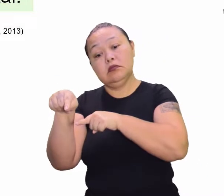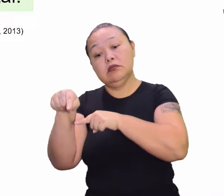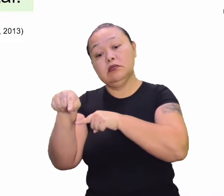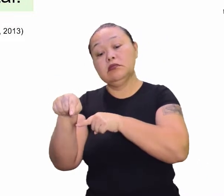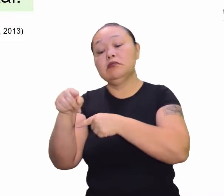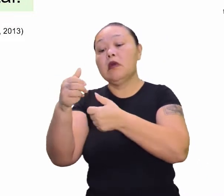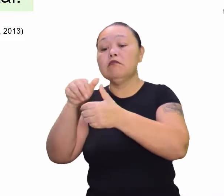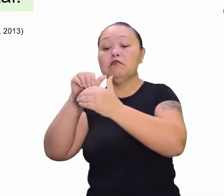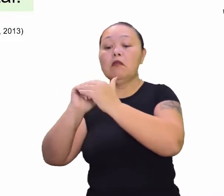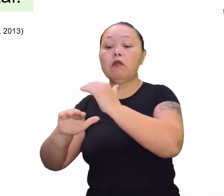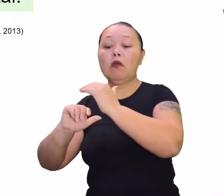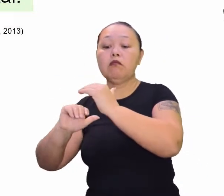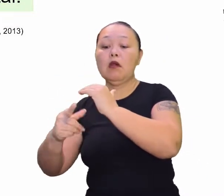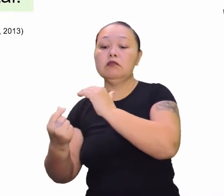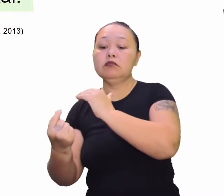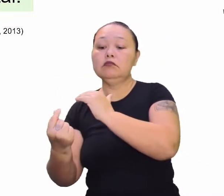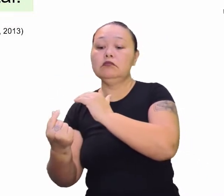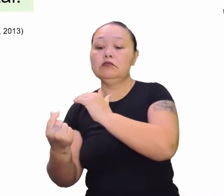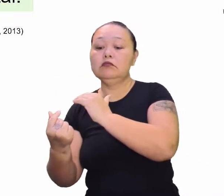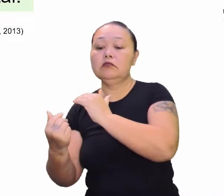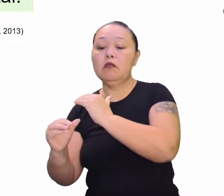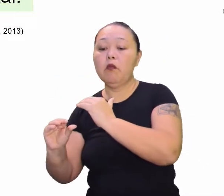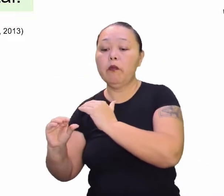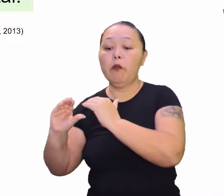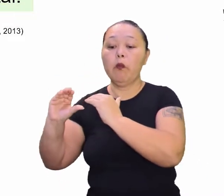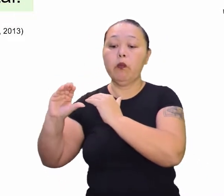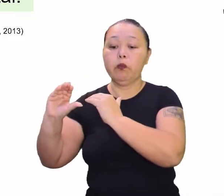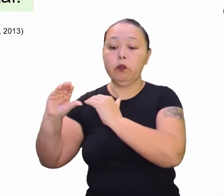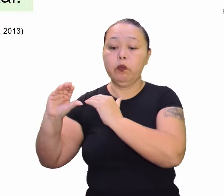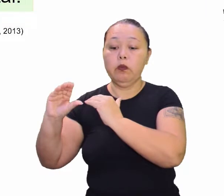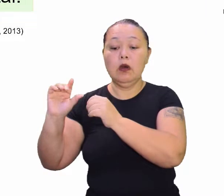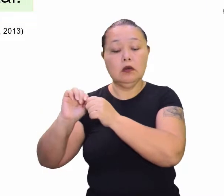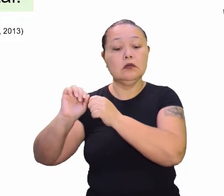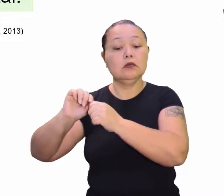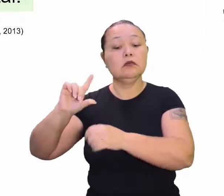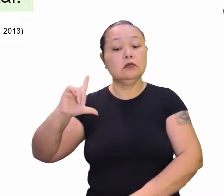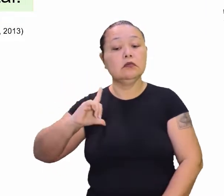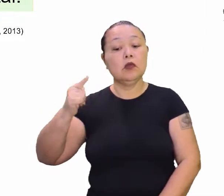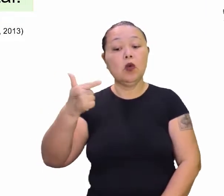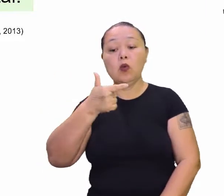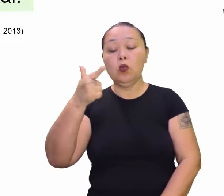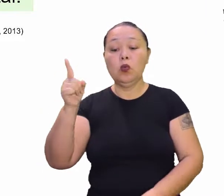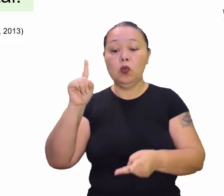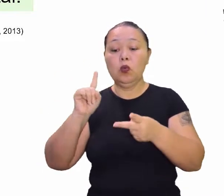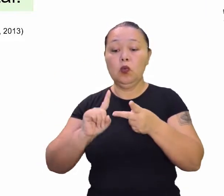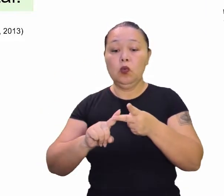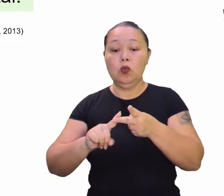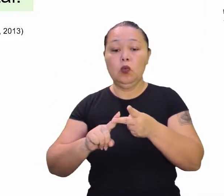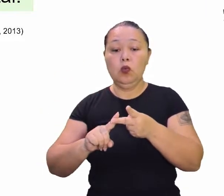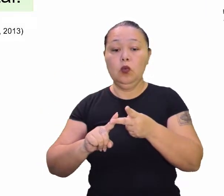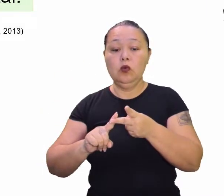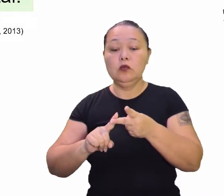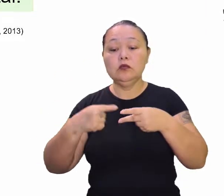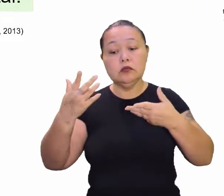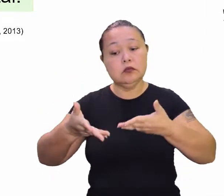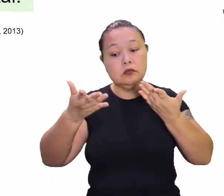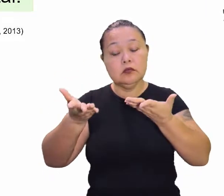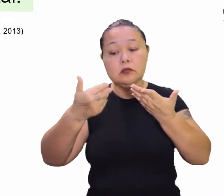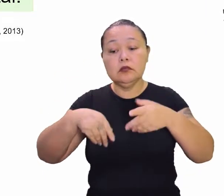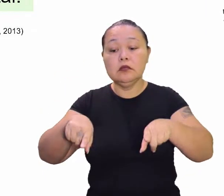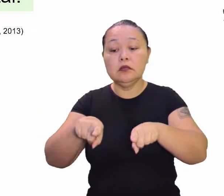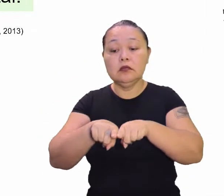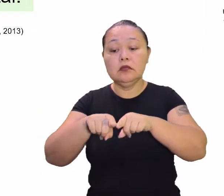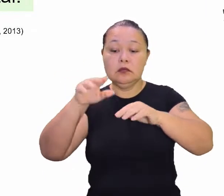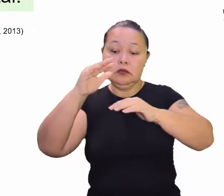a acumulação do capital. E ainda poderíamos colocar um outro aí, né? Que seria promove também